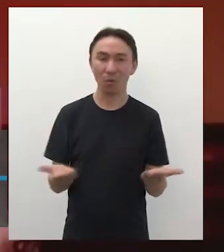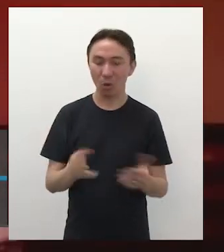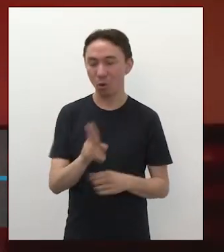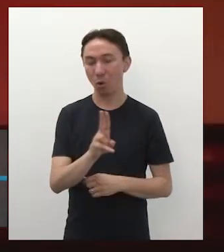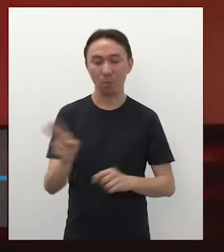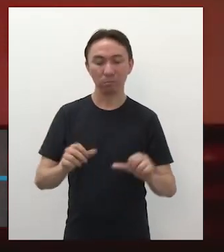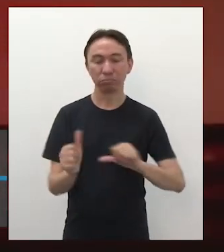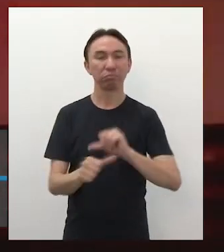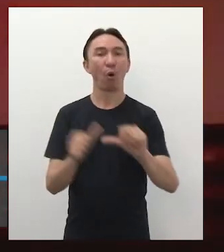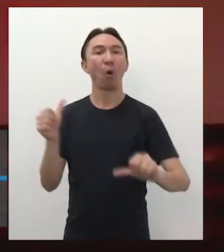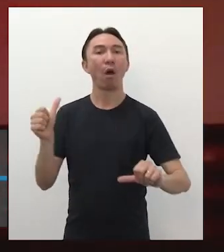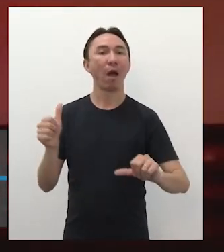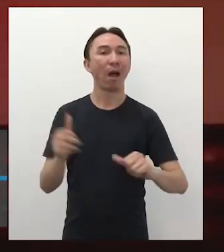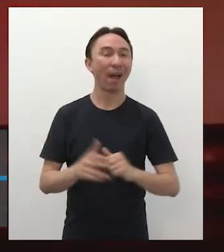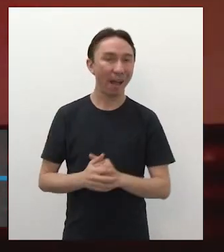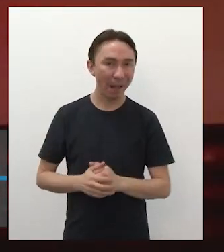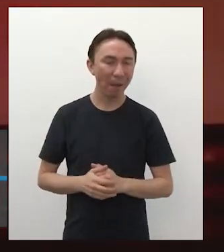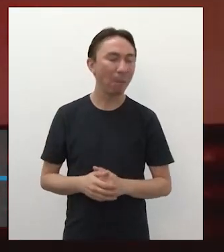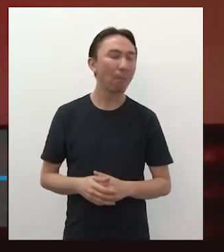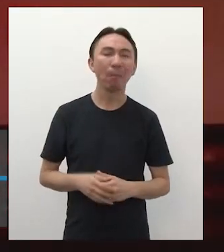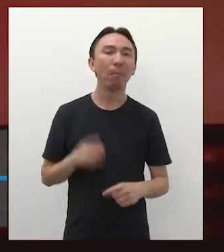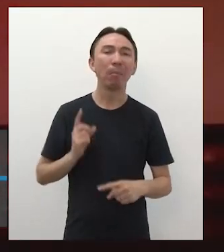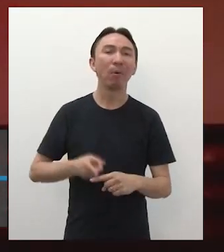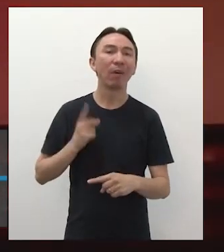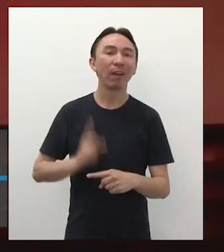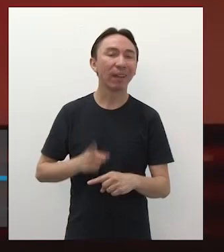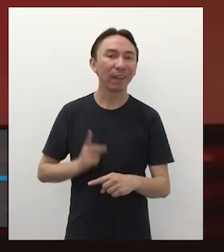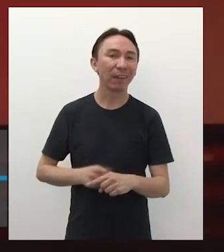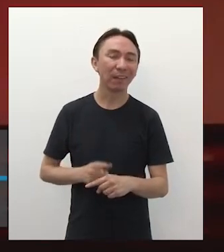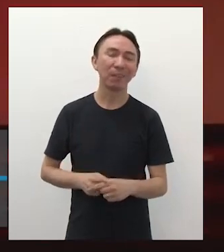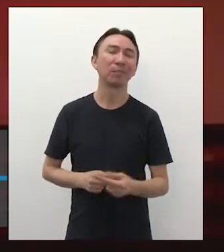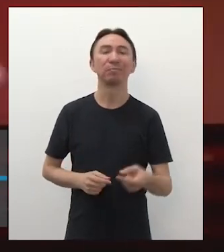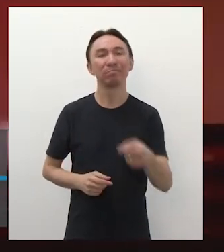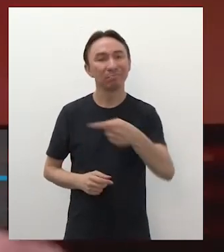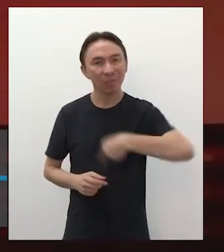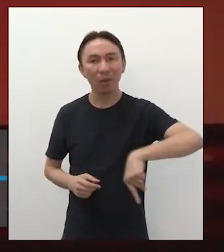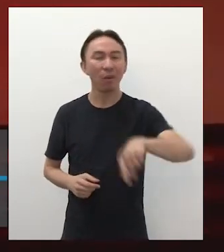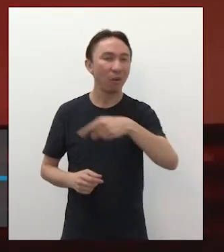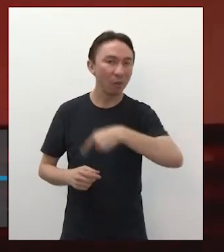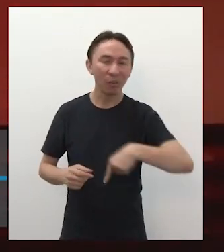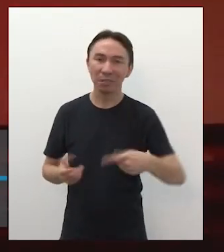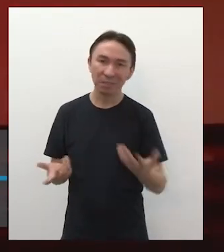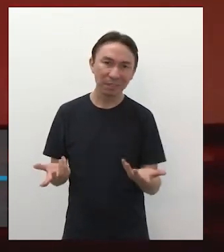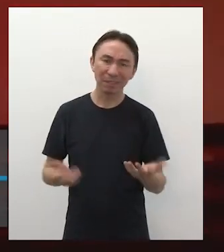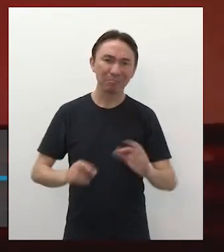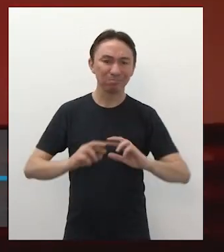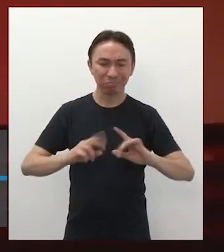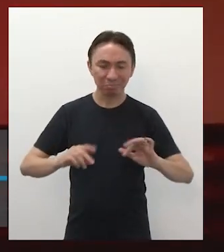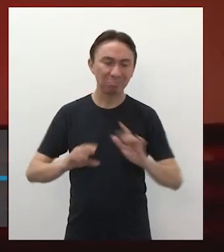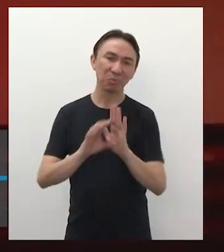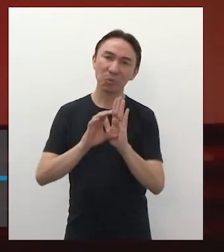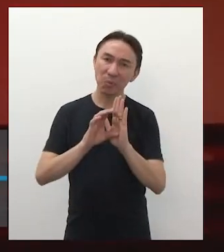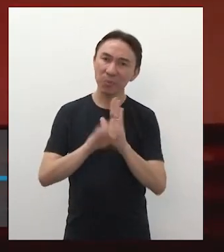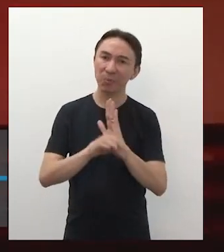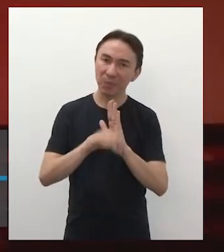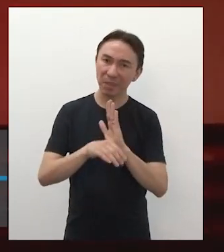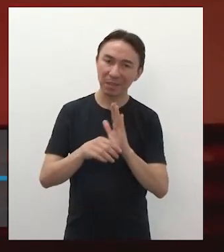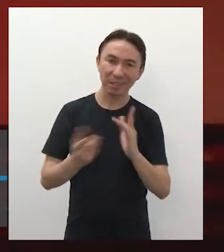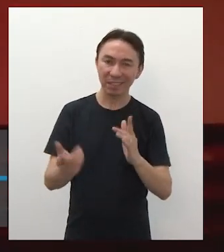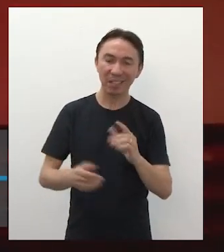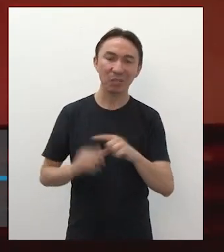nome para que a gente tenha uma sintonia melhor entre as concepções que a gente tem de formação